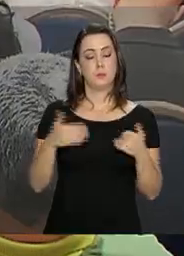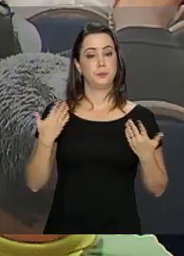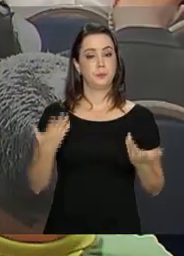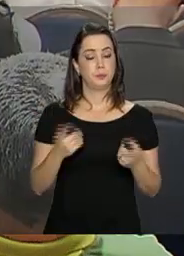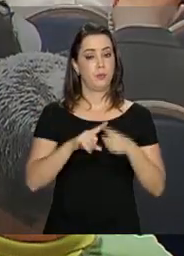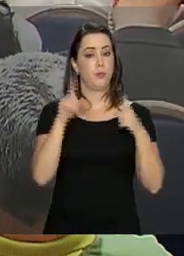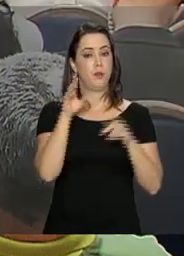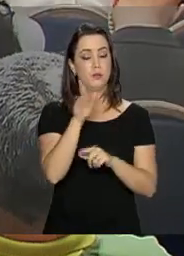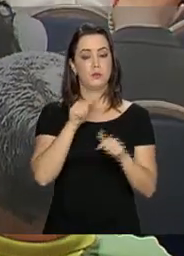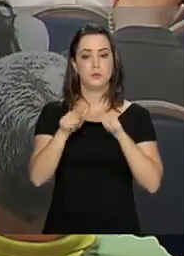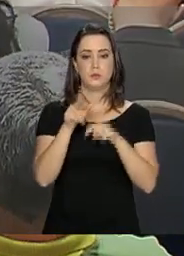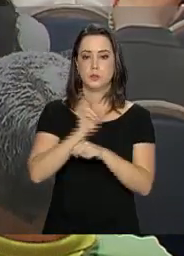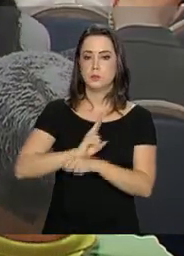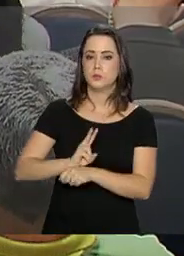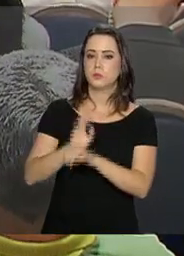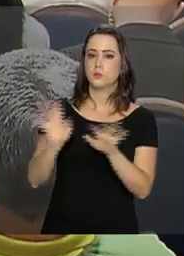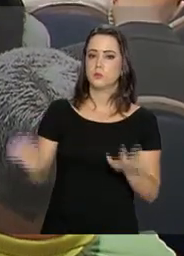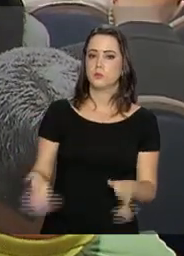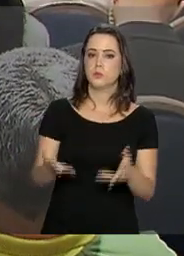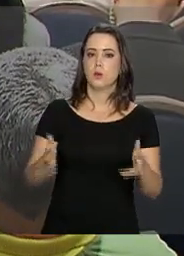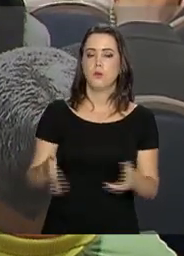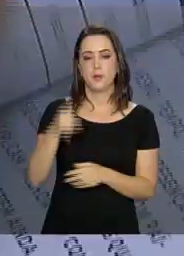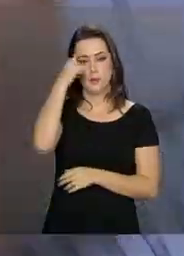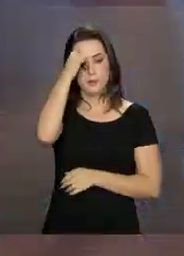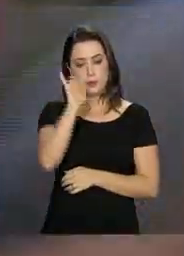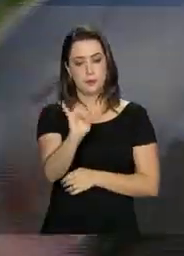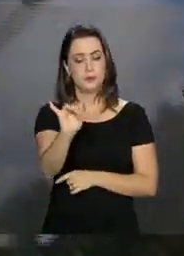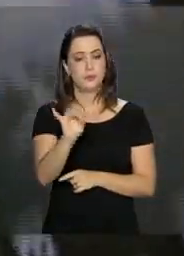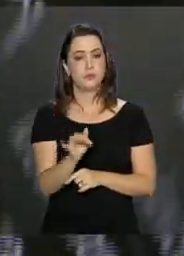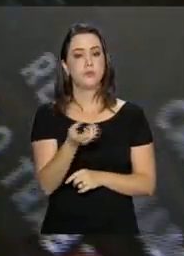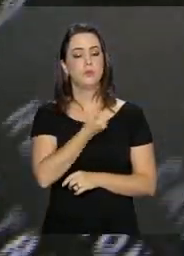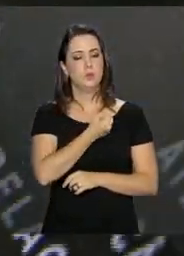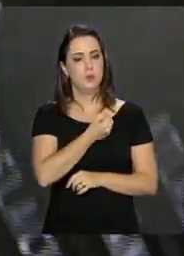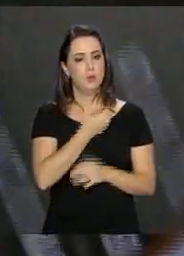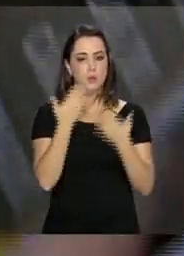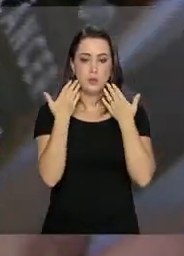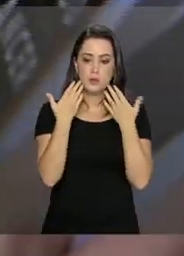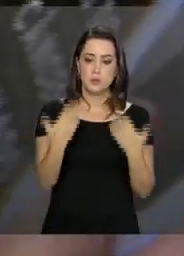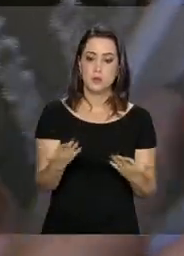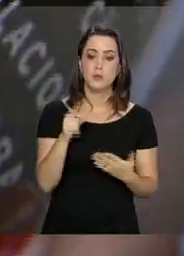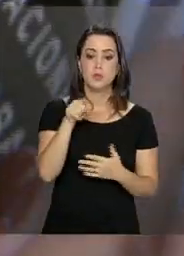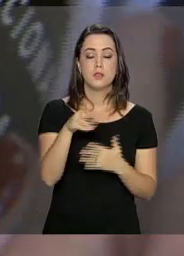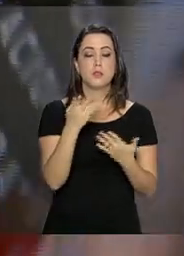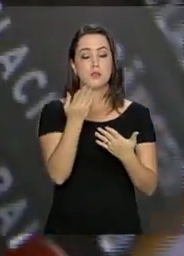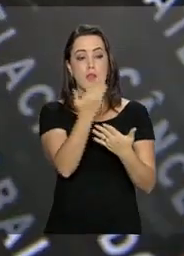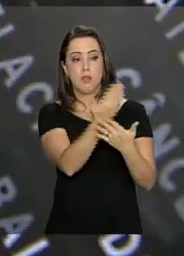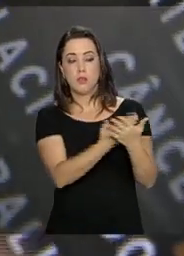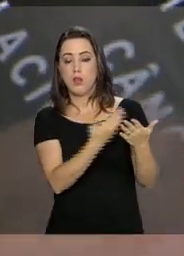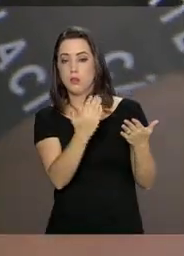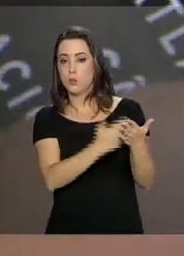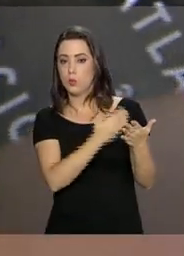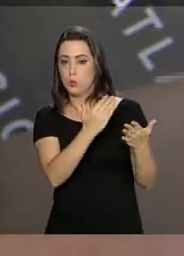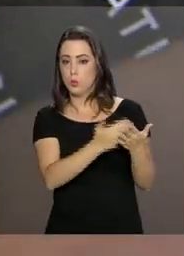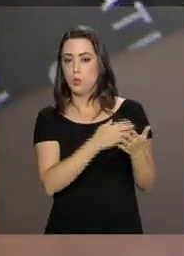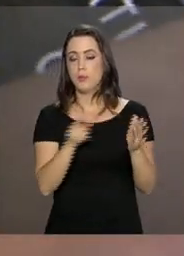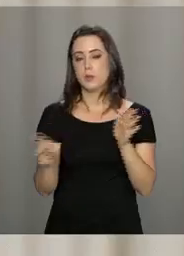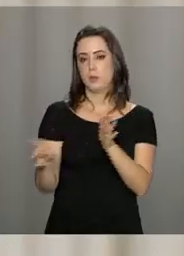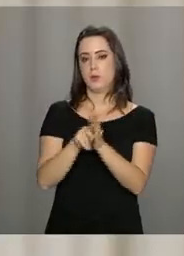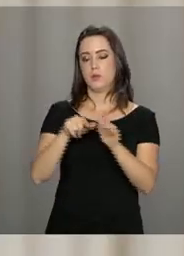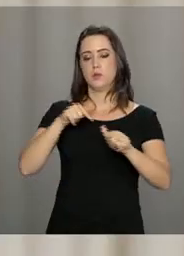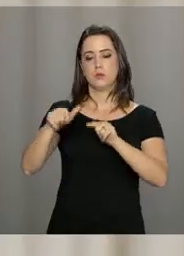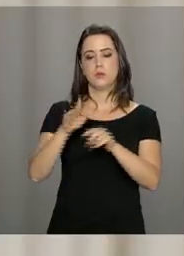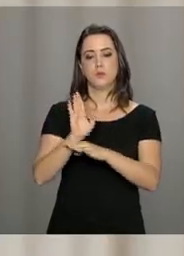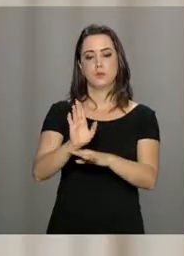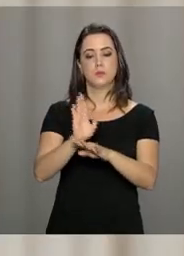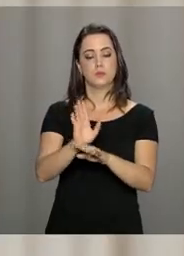com ações de vigilância, promoção e prevenção. E os dados apresentados no Atlas do Câncer relacionado ao trabalho